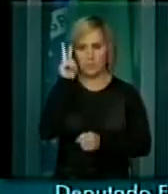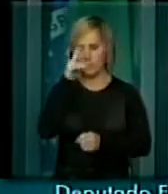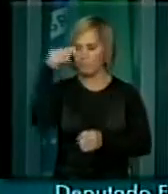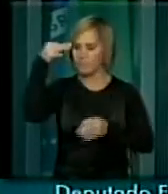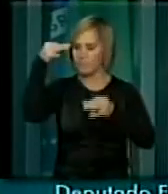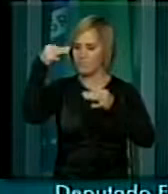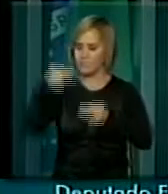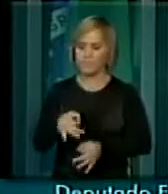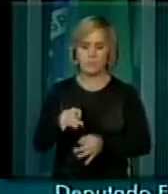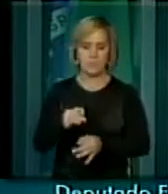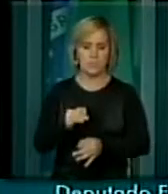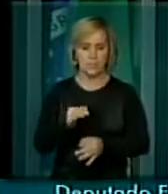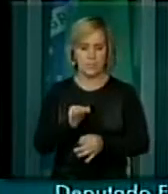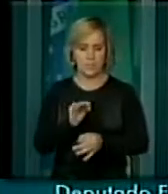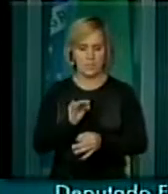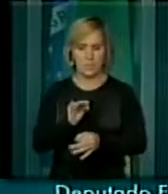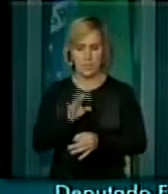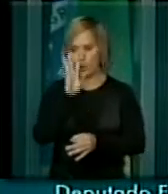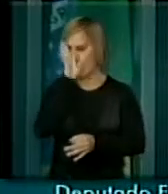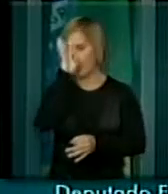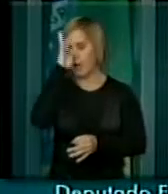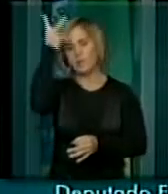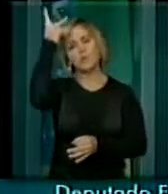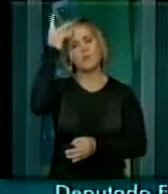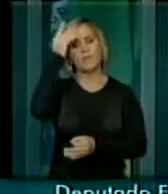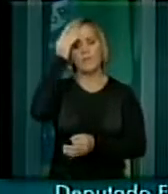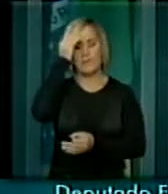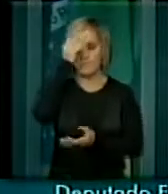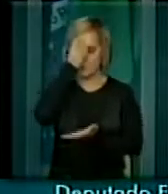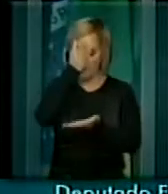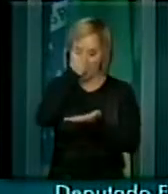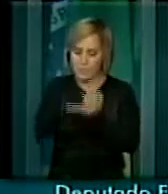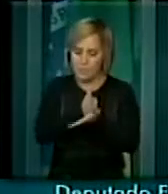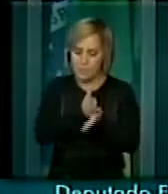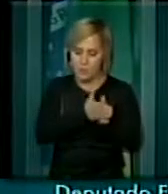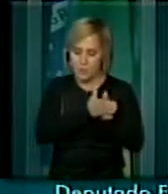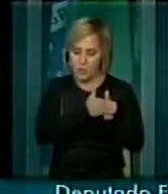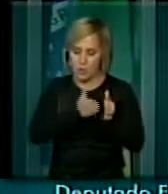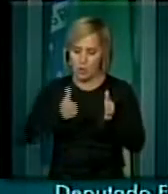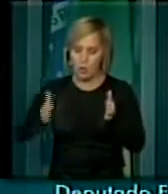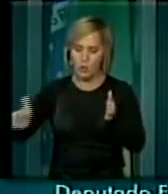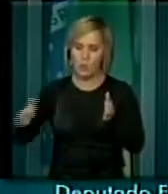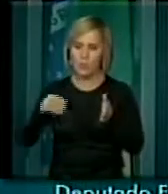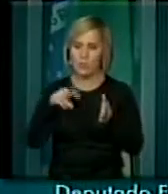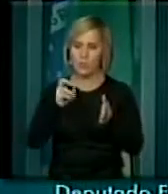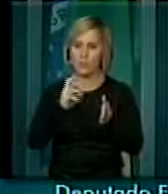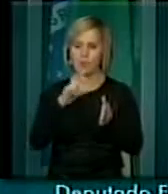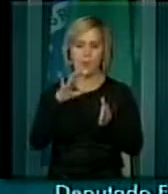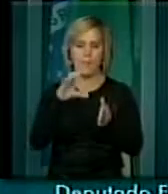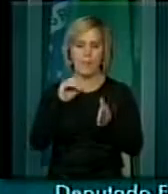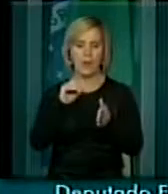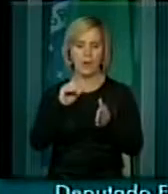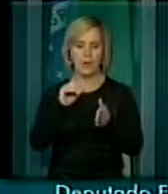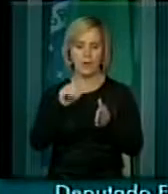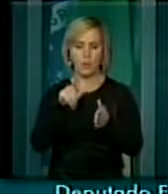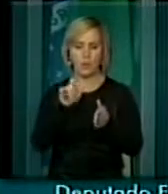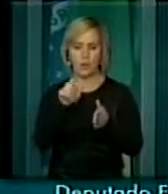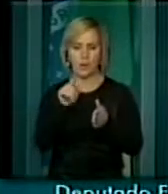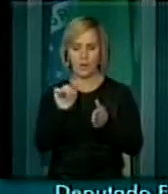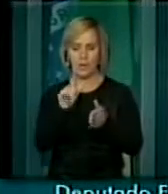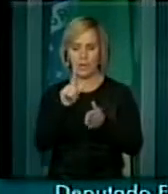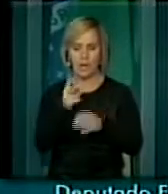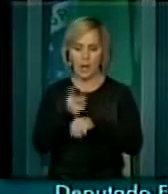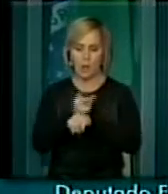ao definir o novo marco legal de exploração do petróleo do pré-sal no Brasil. Esse momento é,